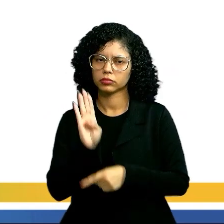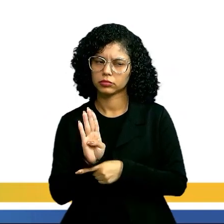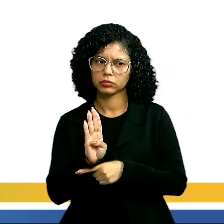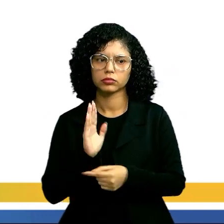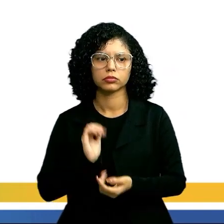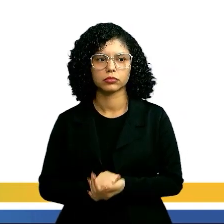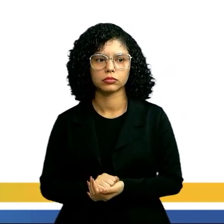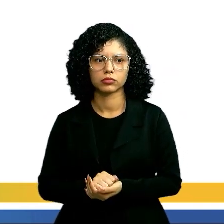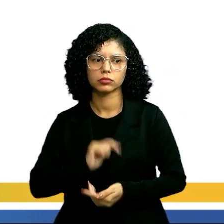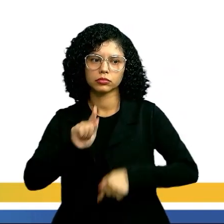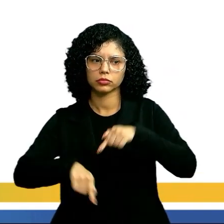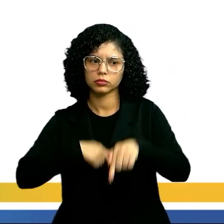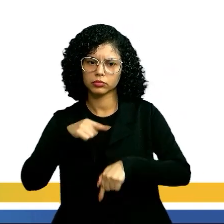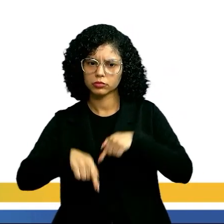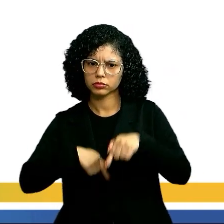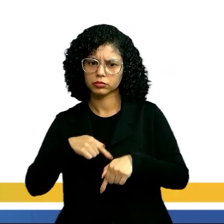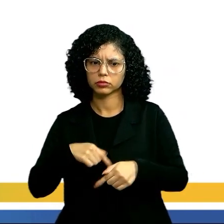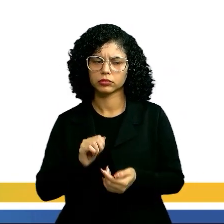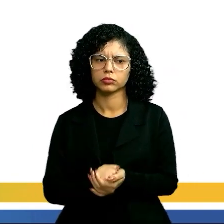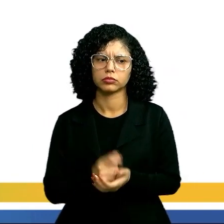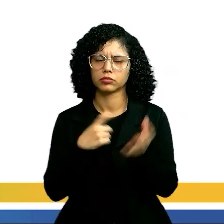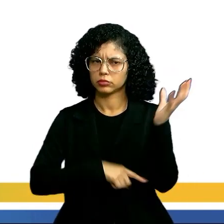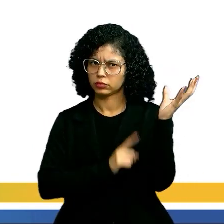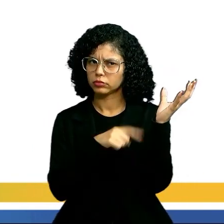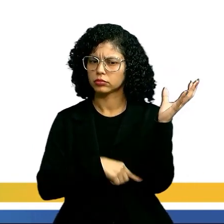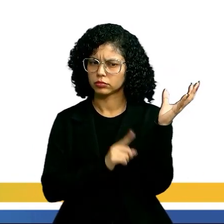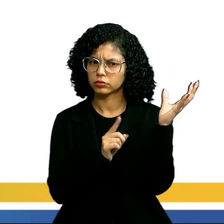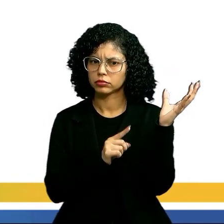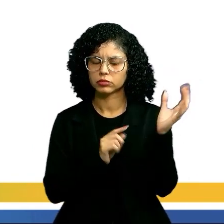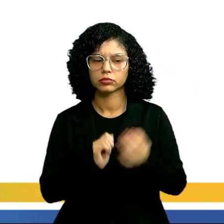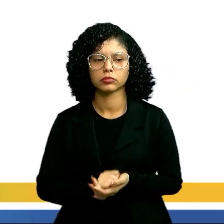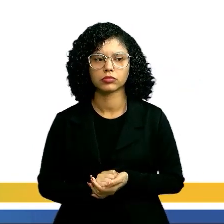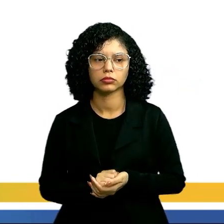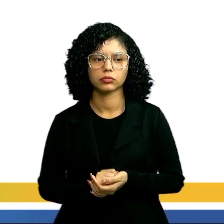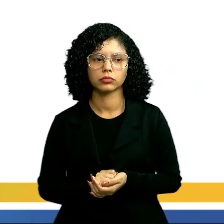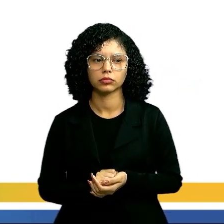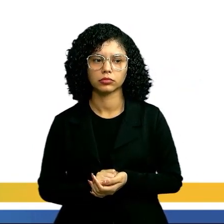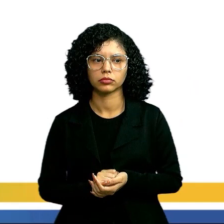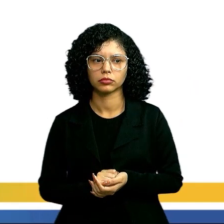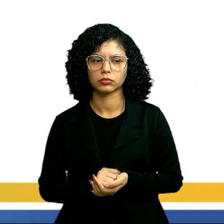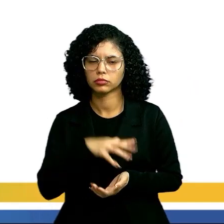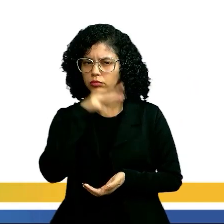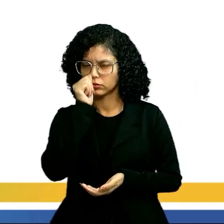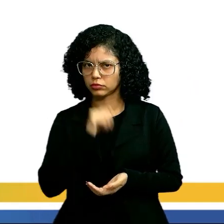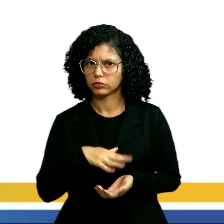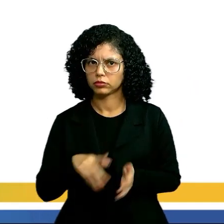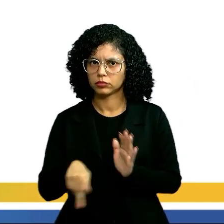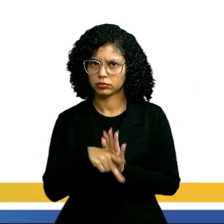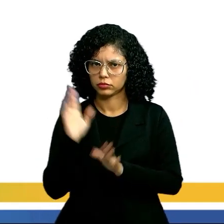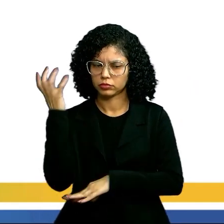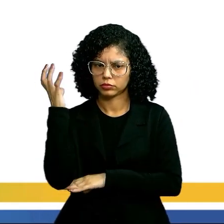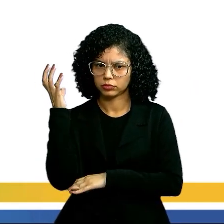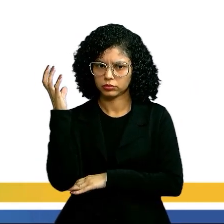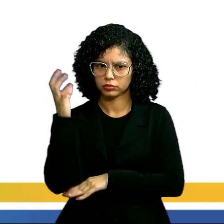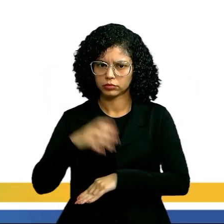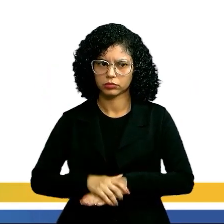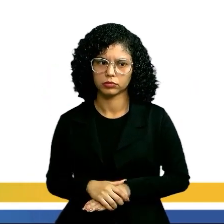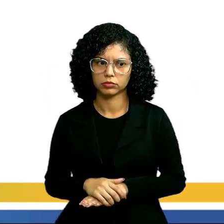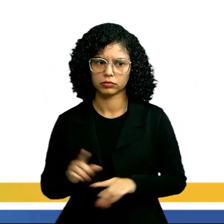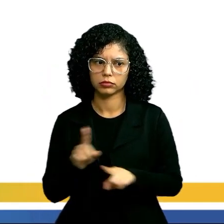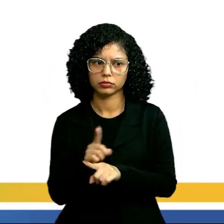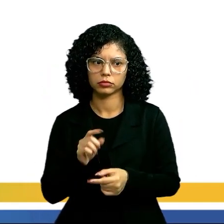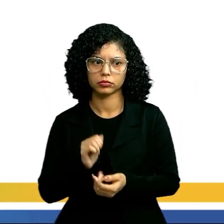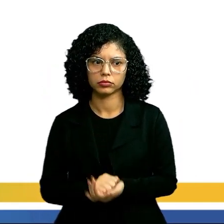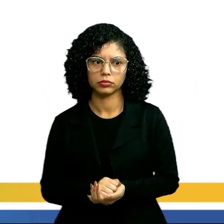Será? Será que a planta realiza fotossíntese? É o nome da respiração da planta que é fotossíntese?